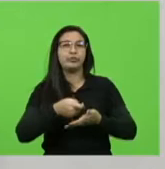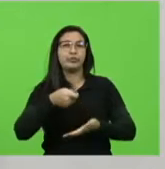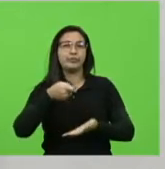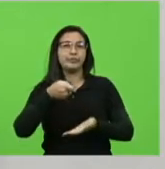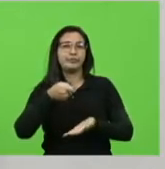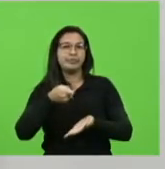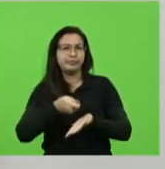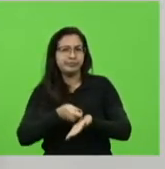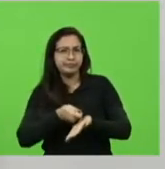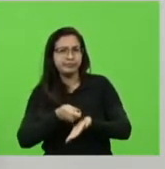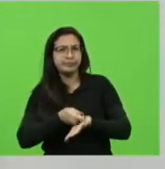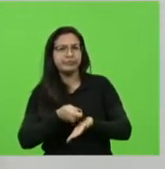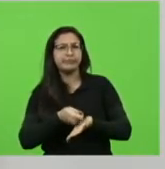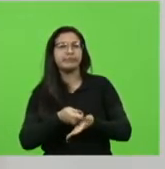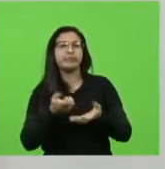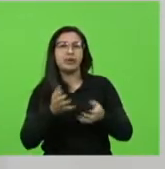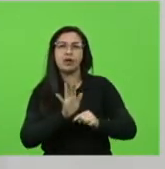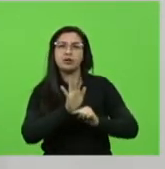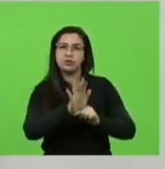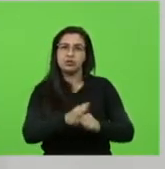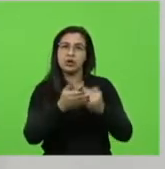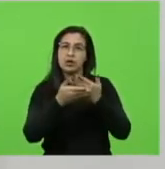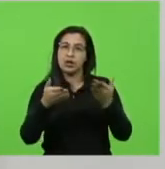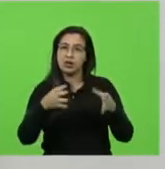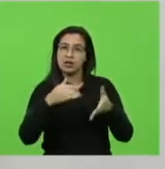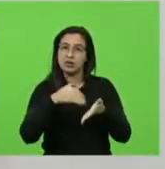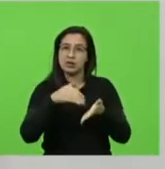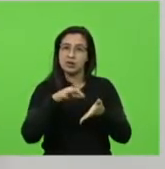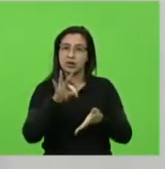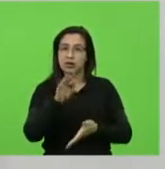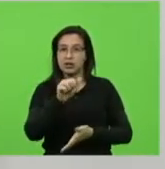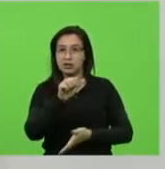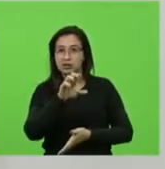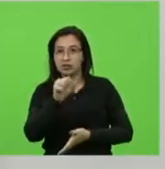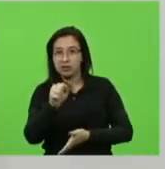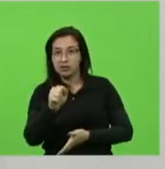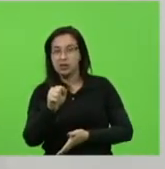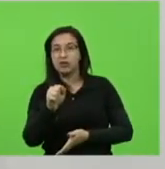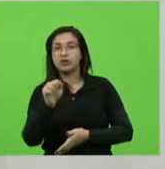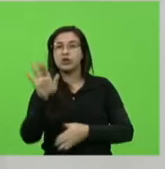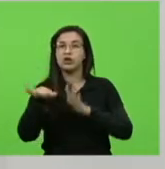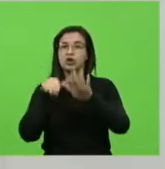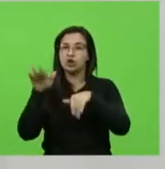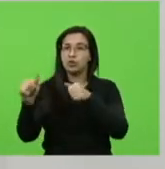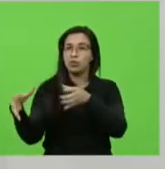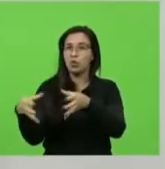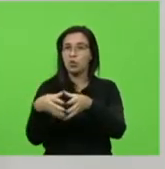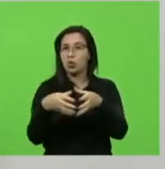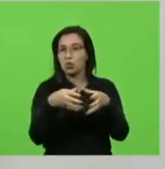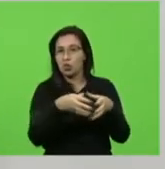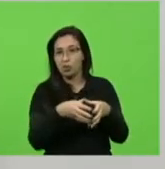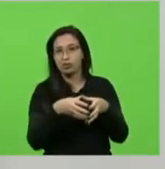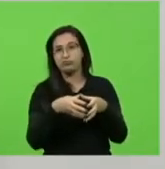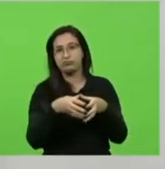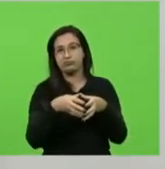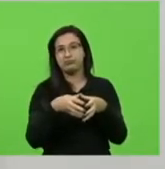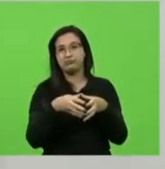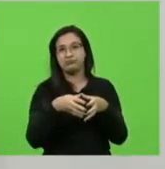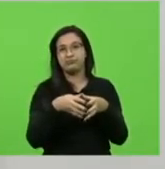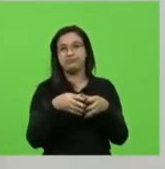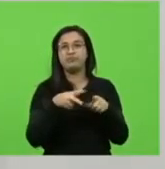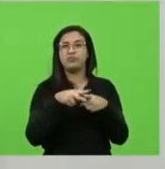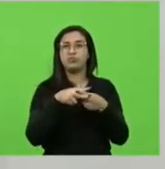para que o secretário Tasca chame as categorias e faça de forma imediata, o quanto antes possível, esse